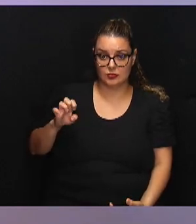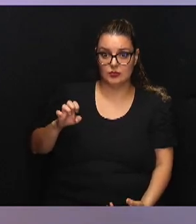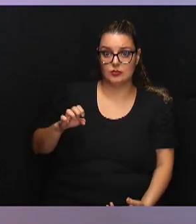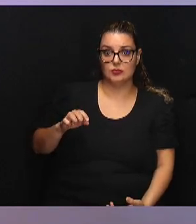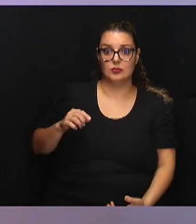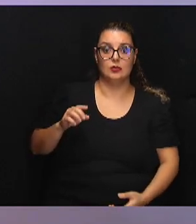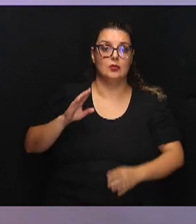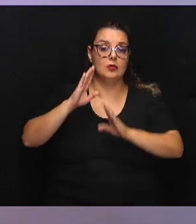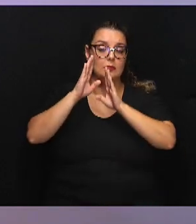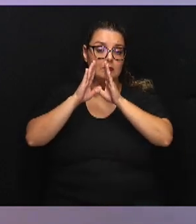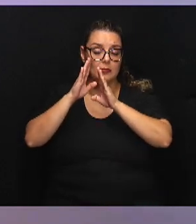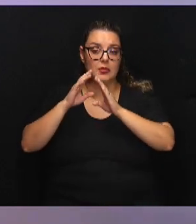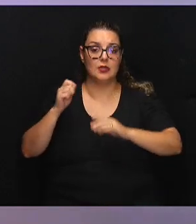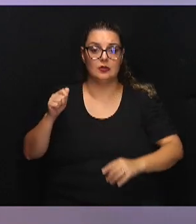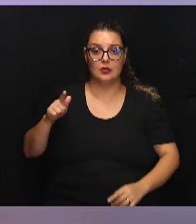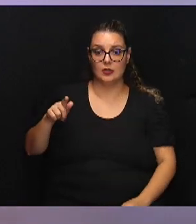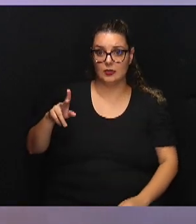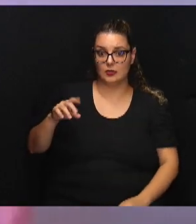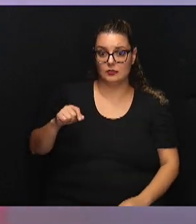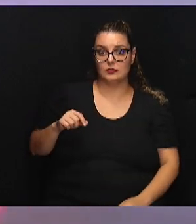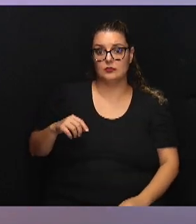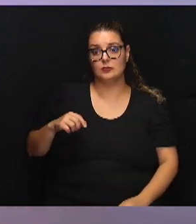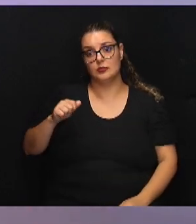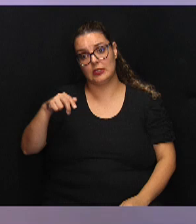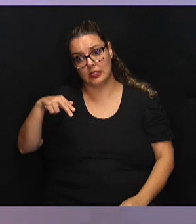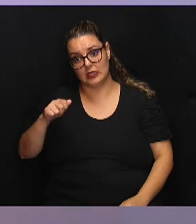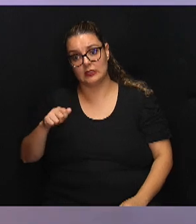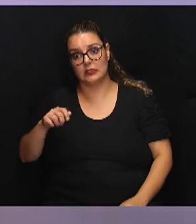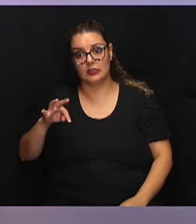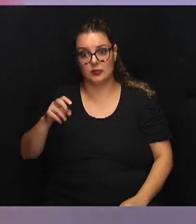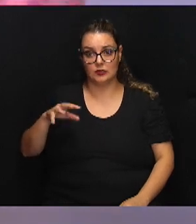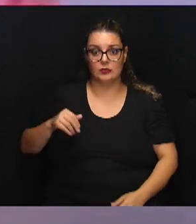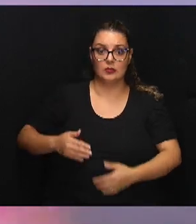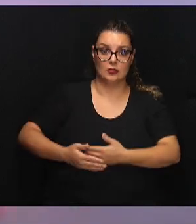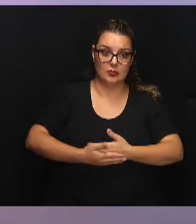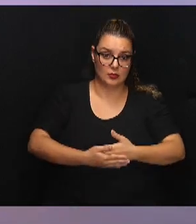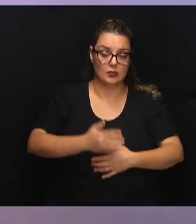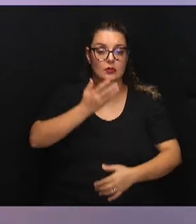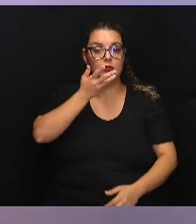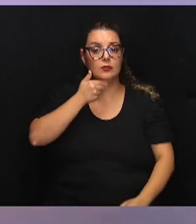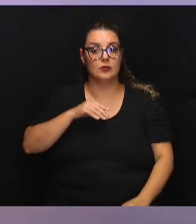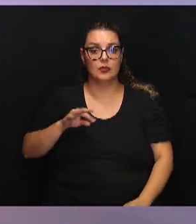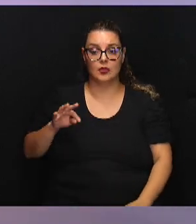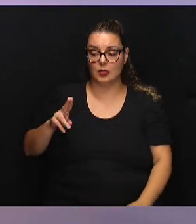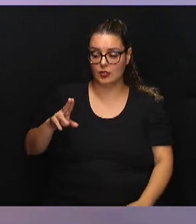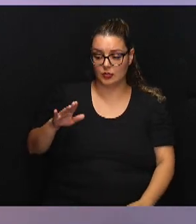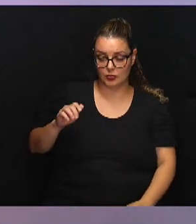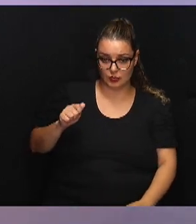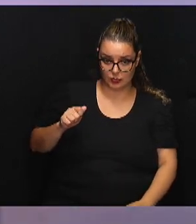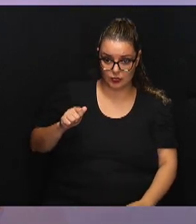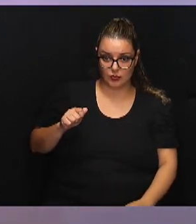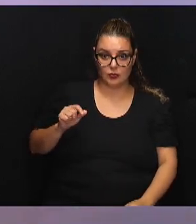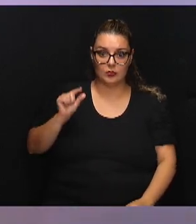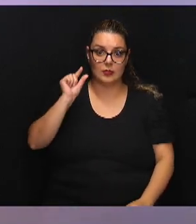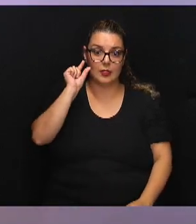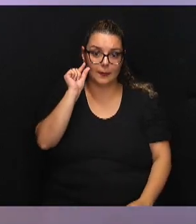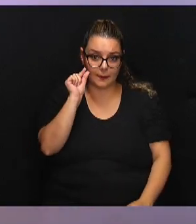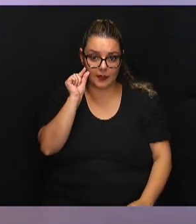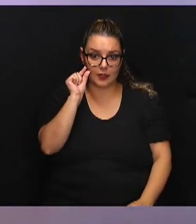comuns por conta da anatomia. Então, quando a gente é bebê, criança, a tuba auditiva ela é mais curta e